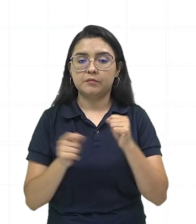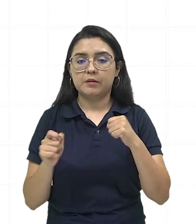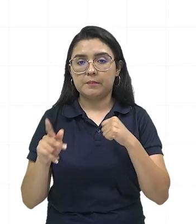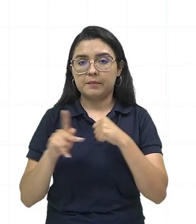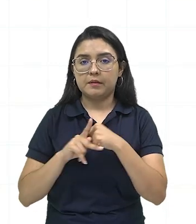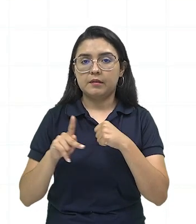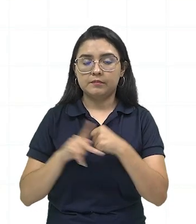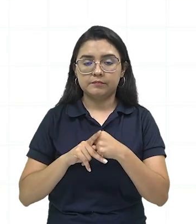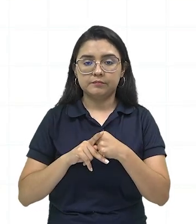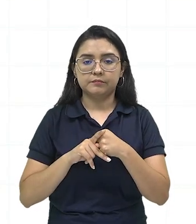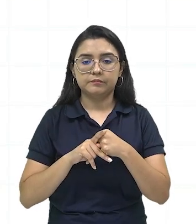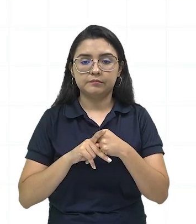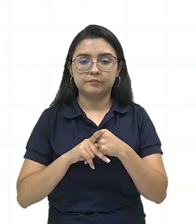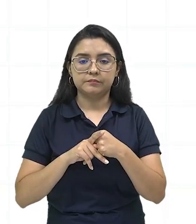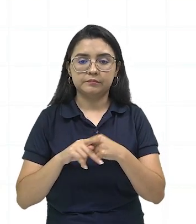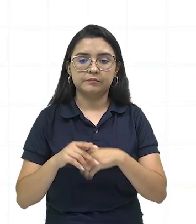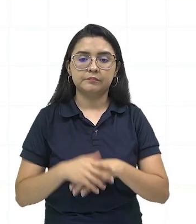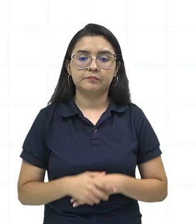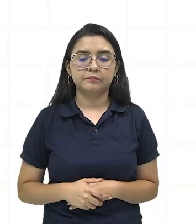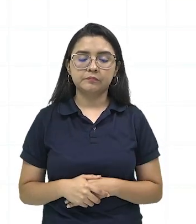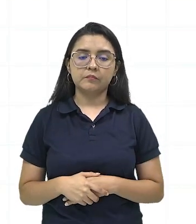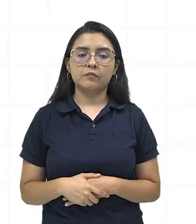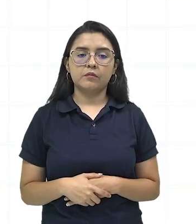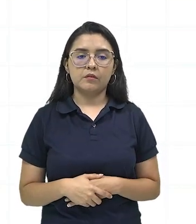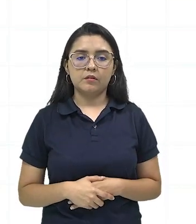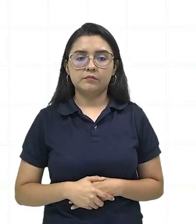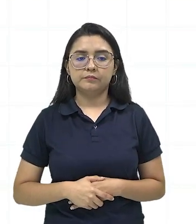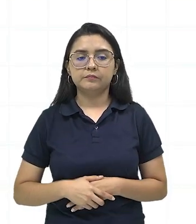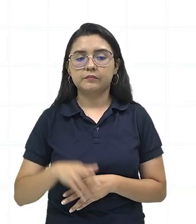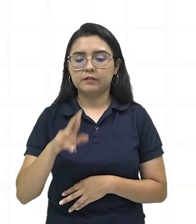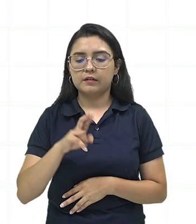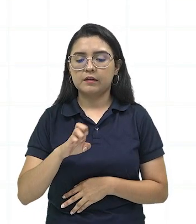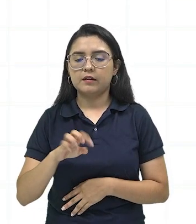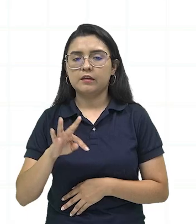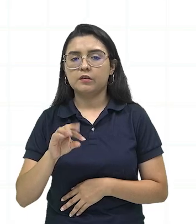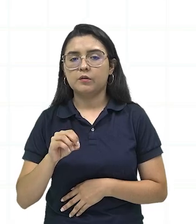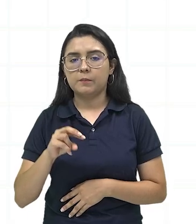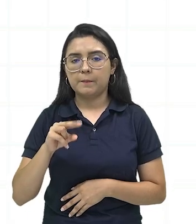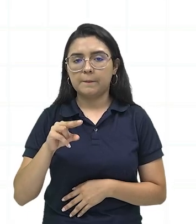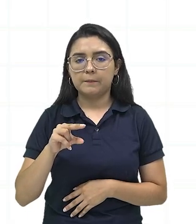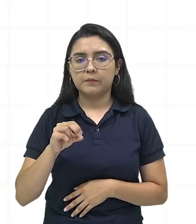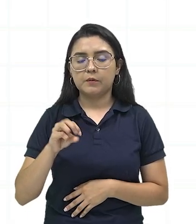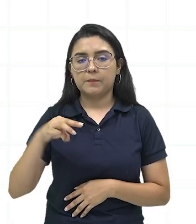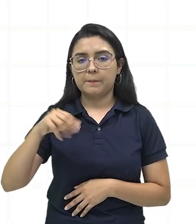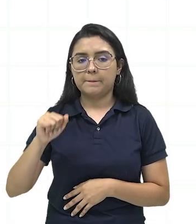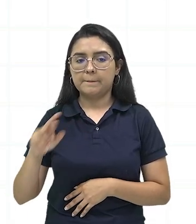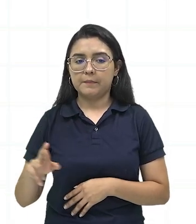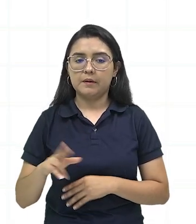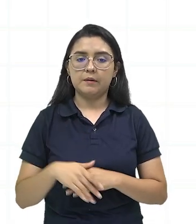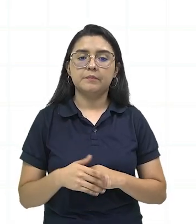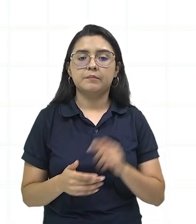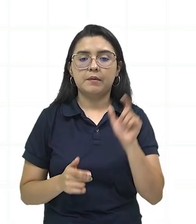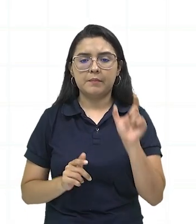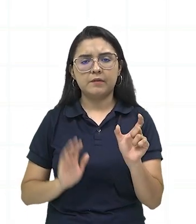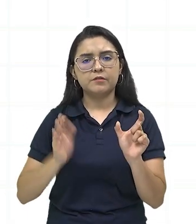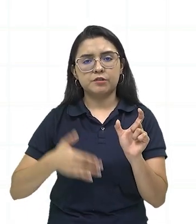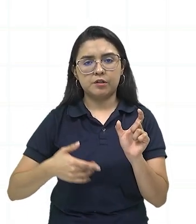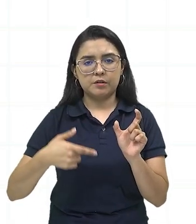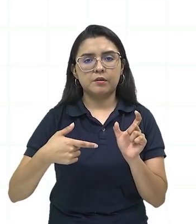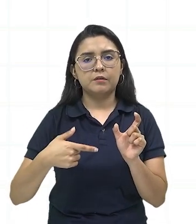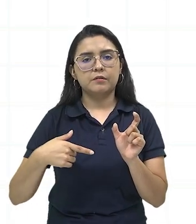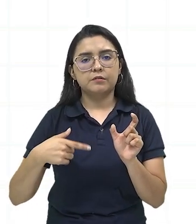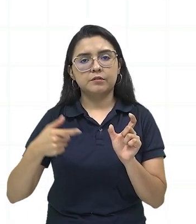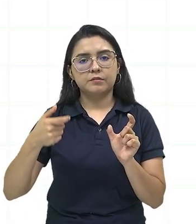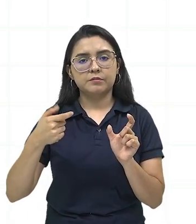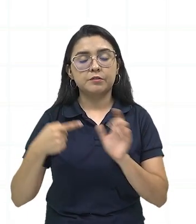retomar. Você já está dizendo assim que é retomar, né? Aqui, ó, uma palavra mencionada anteriormente.